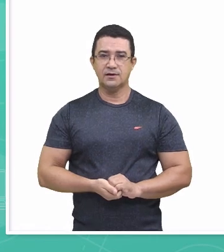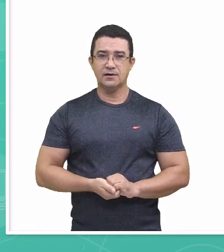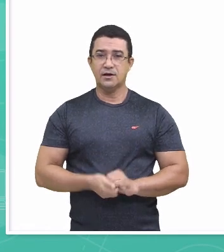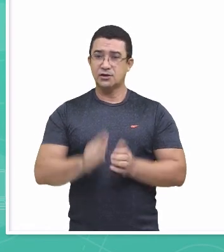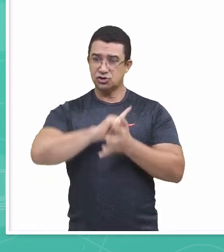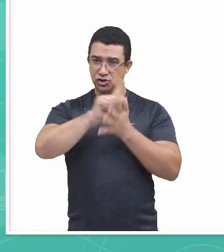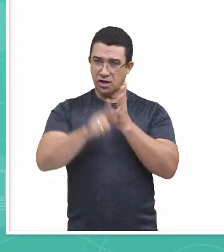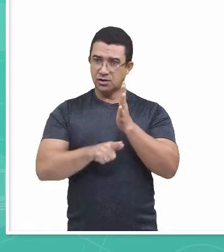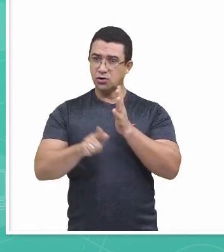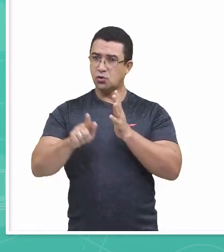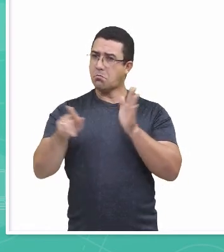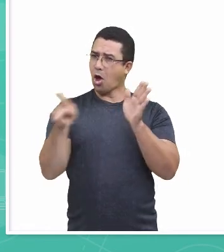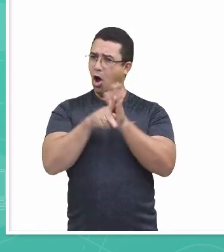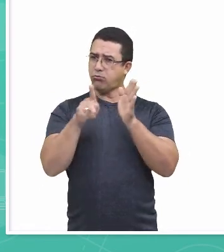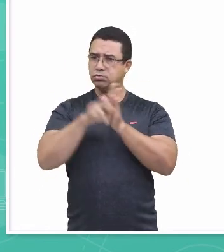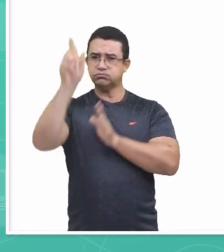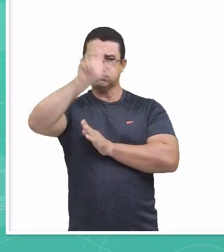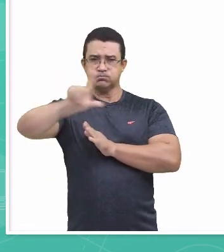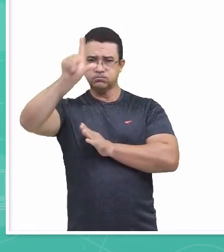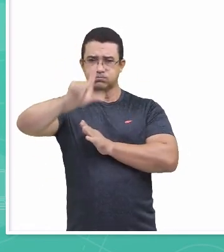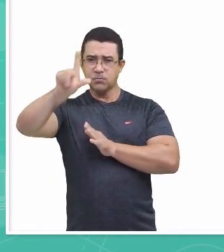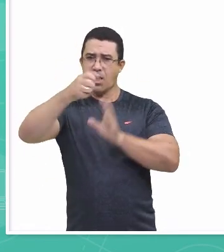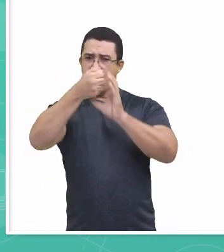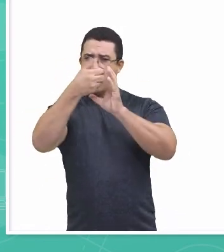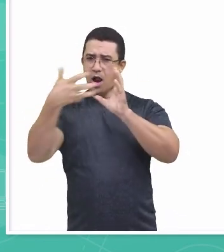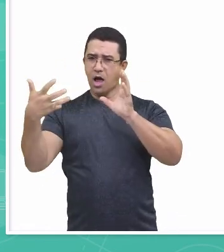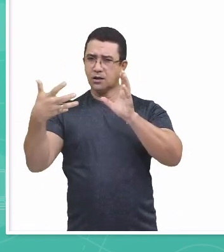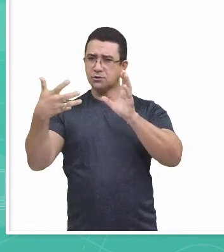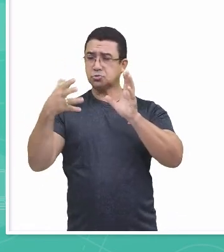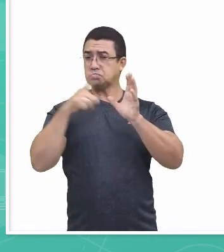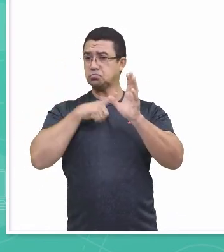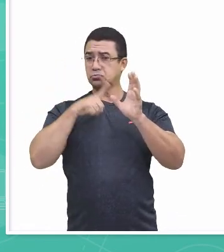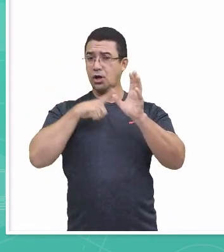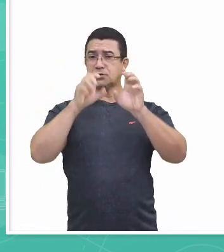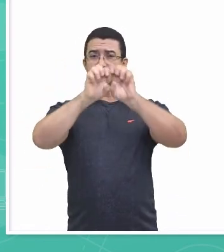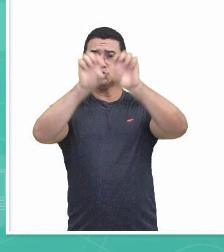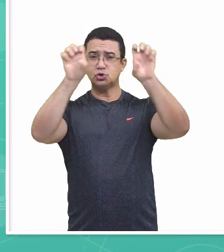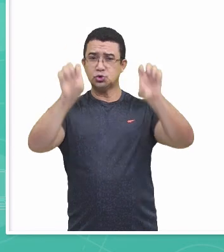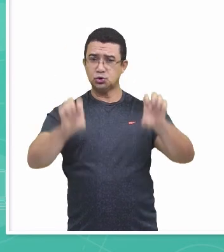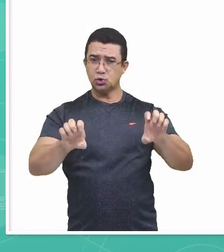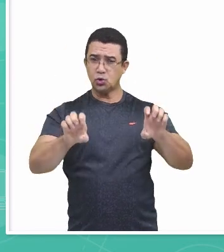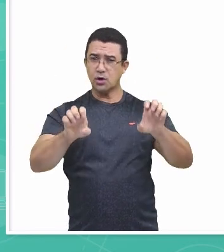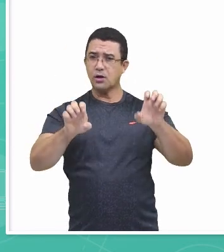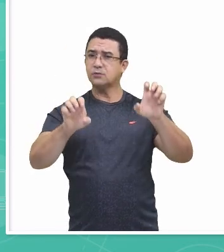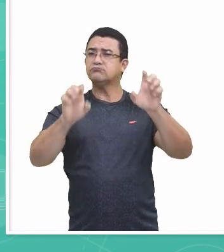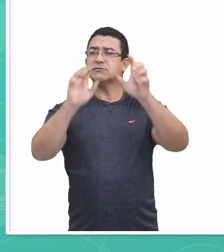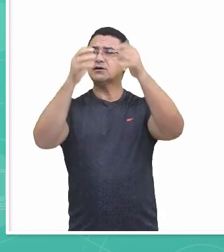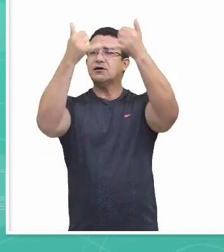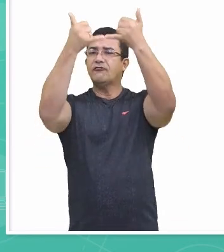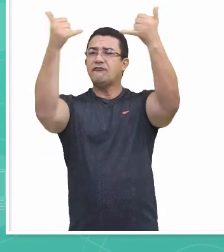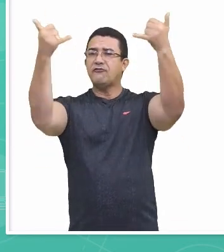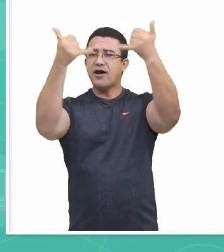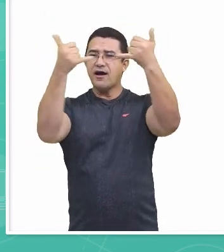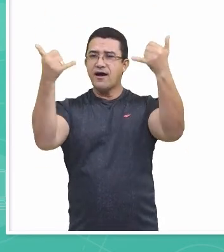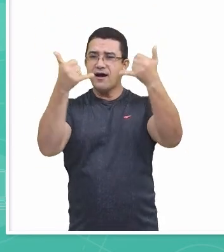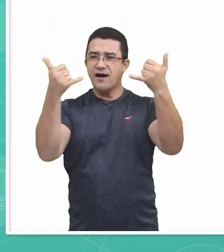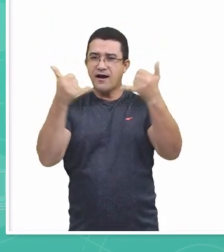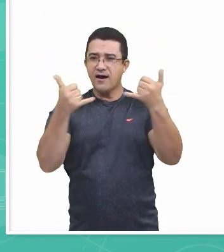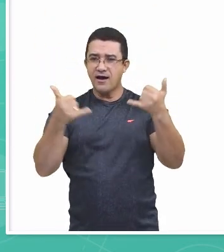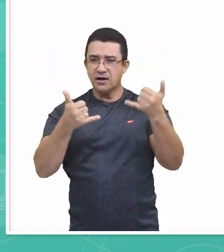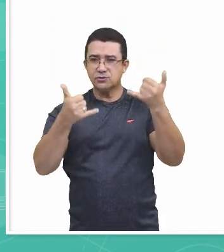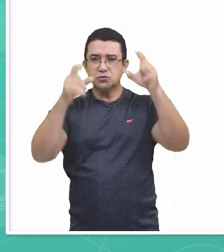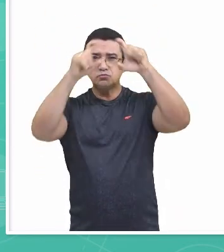gênero literário caracterizado por se estruturar em versos que se organizam